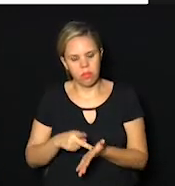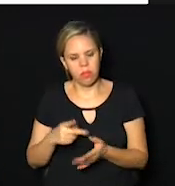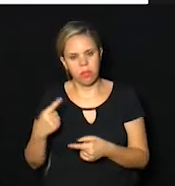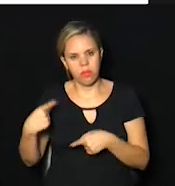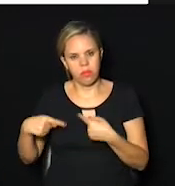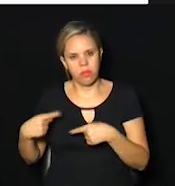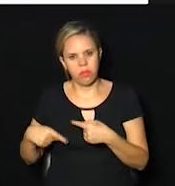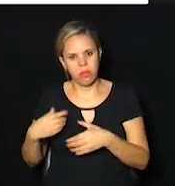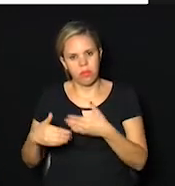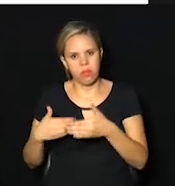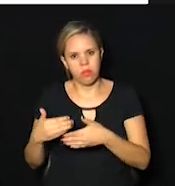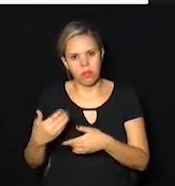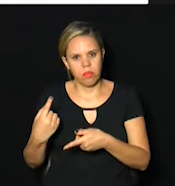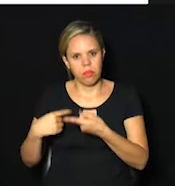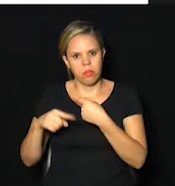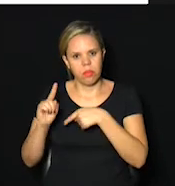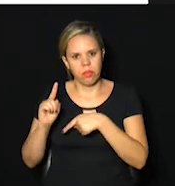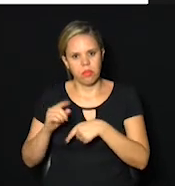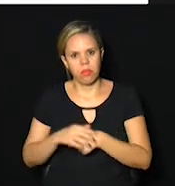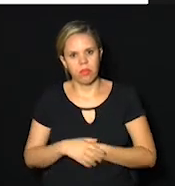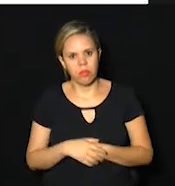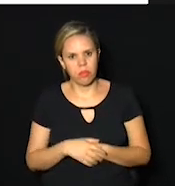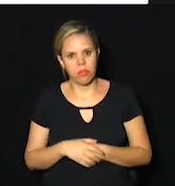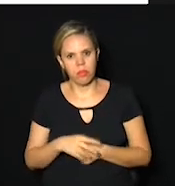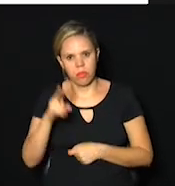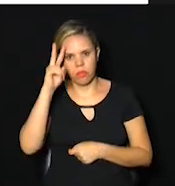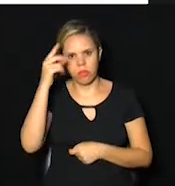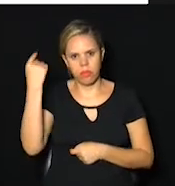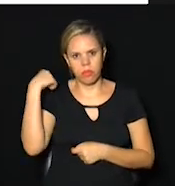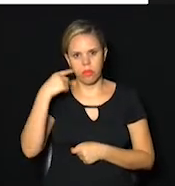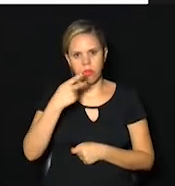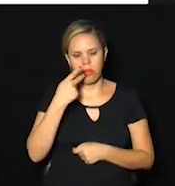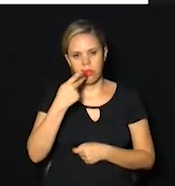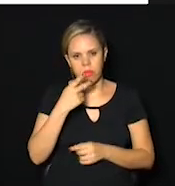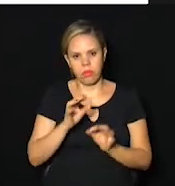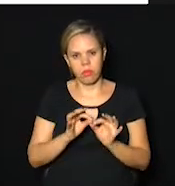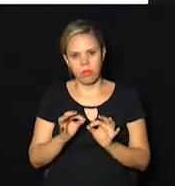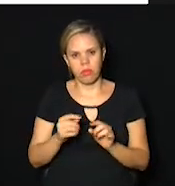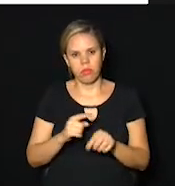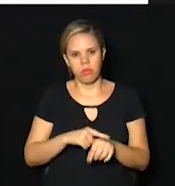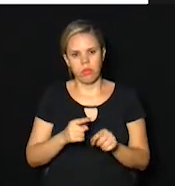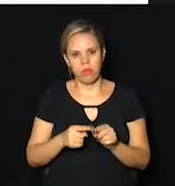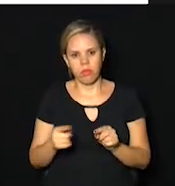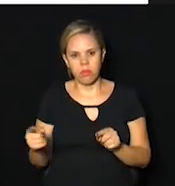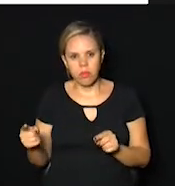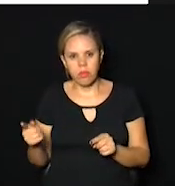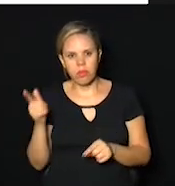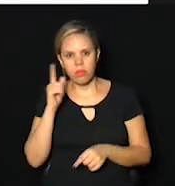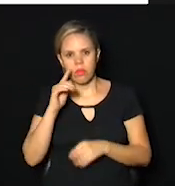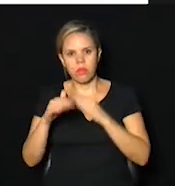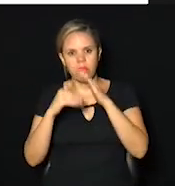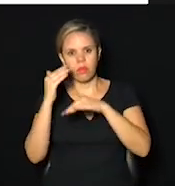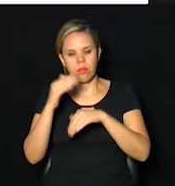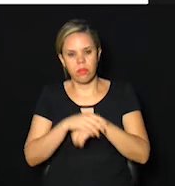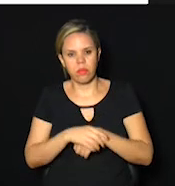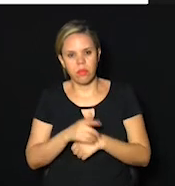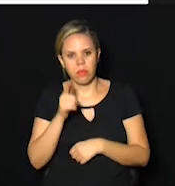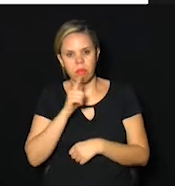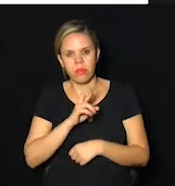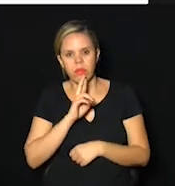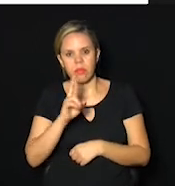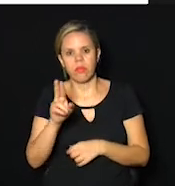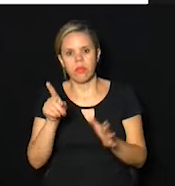e, consequentemente, sucesso eleitoral. Porque lembra aquilo que eu disse lá do longo prazo? Então eu consigo construir questões de longo prazo quando eu consigo responder